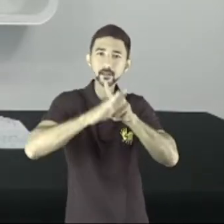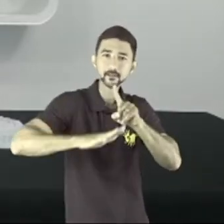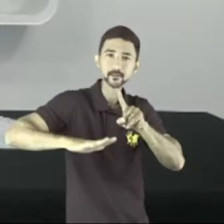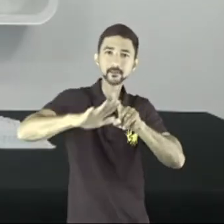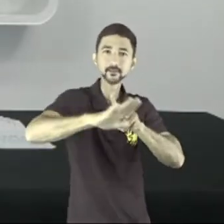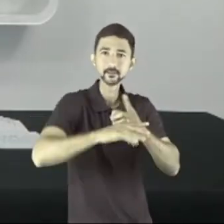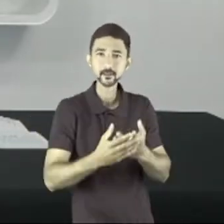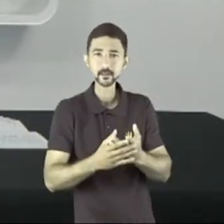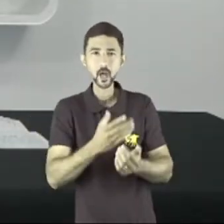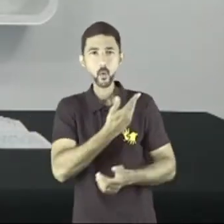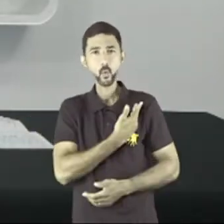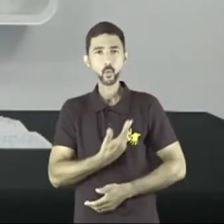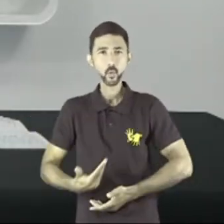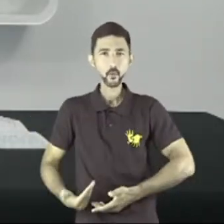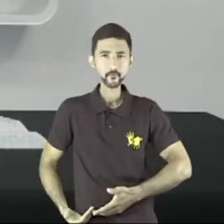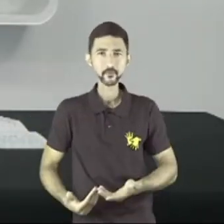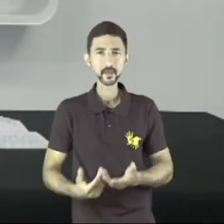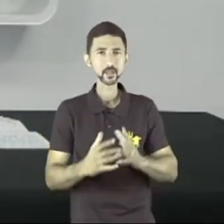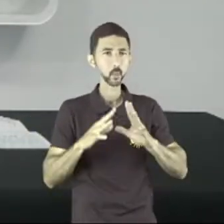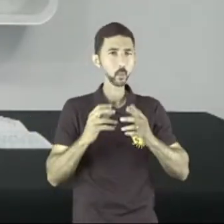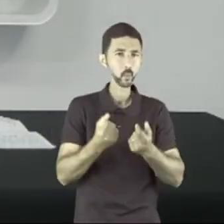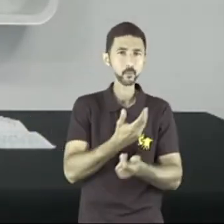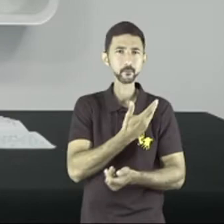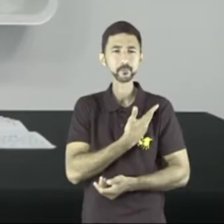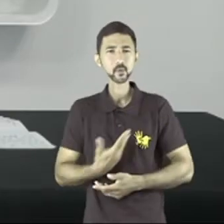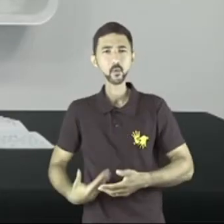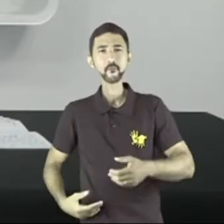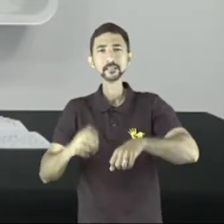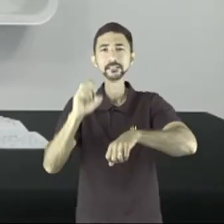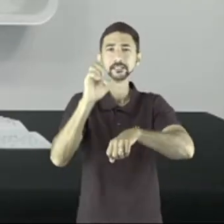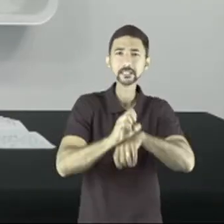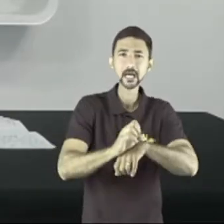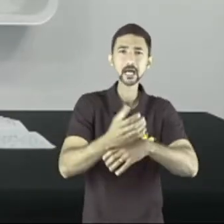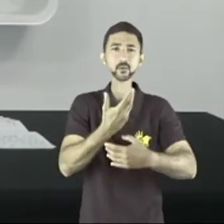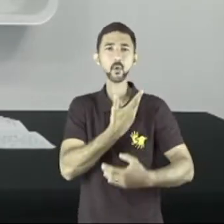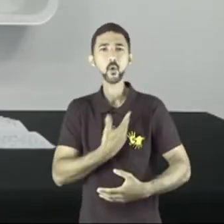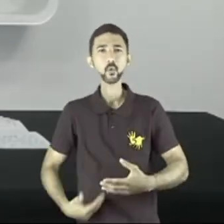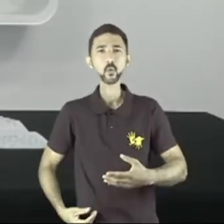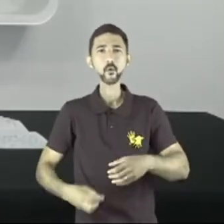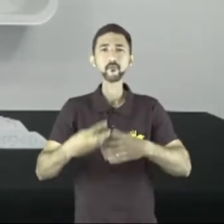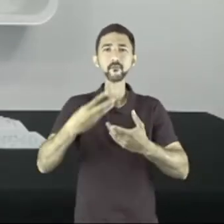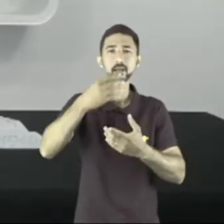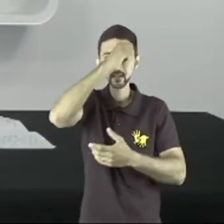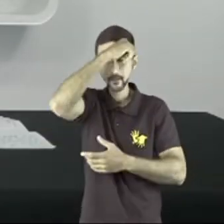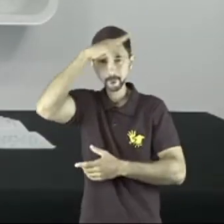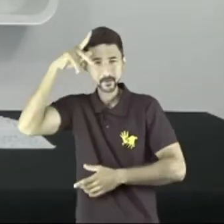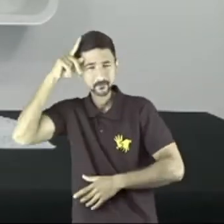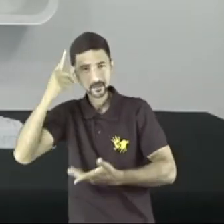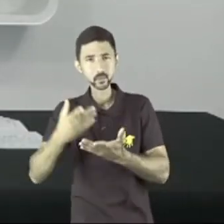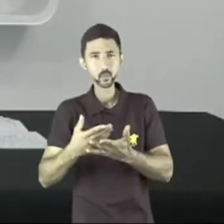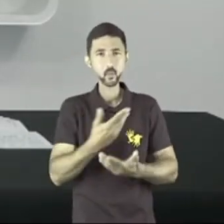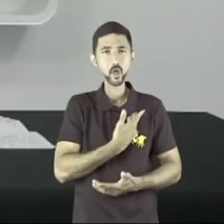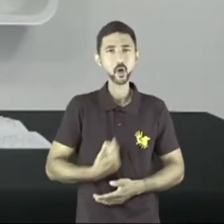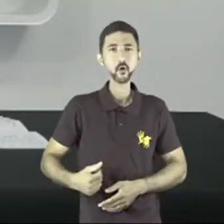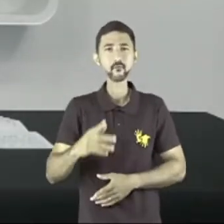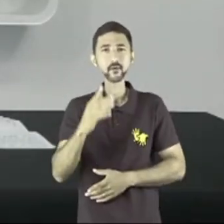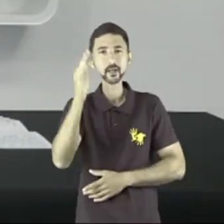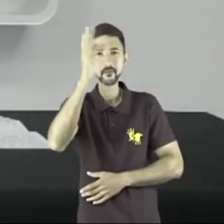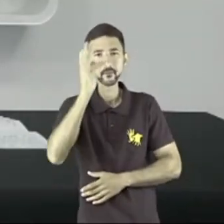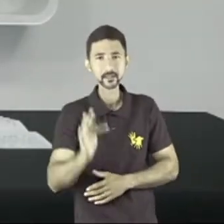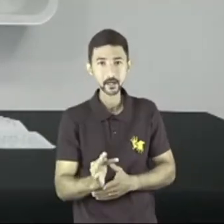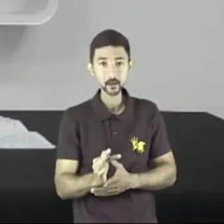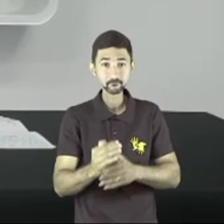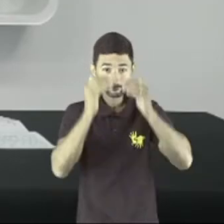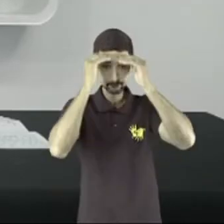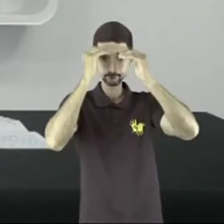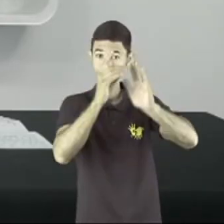geral, os governos, seja o governo estadual, municipal, federal, tem que ter e respeitar os